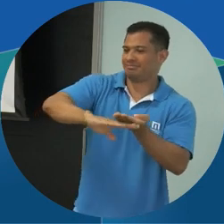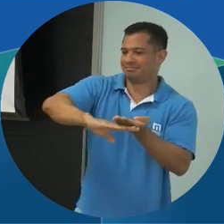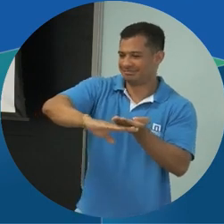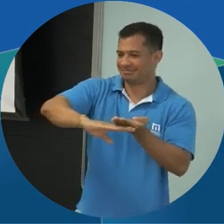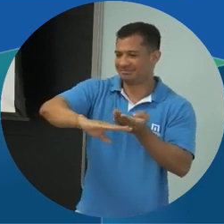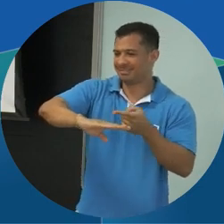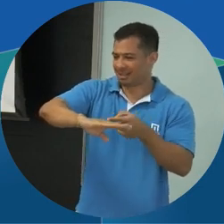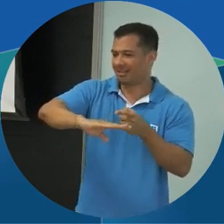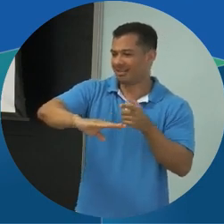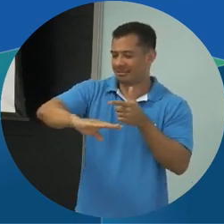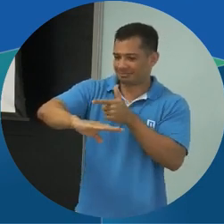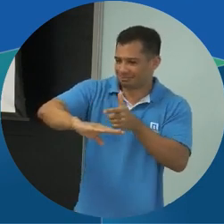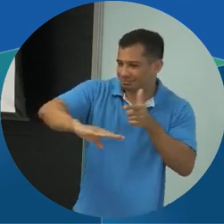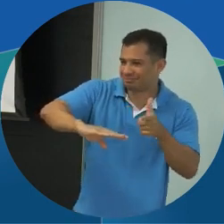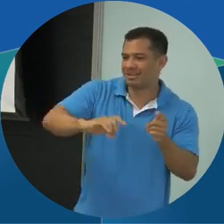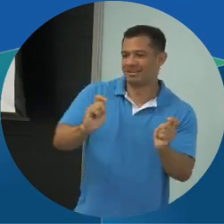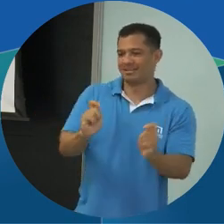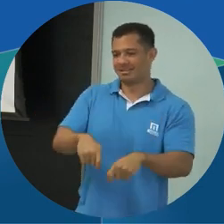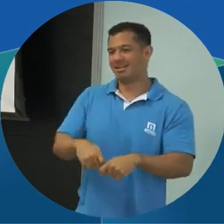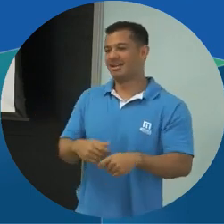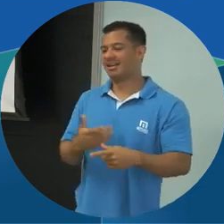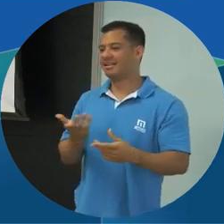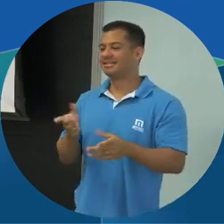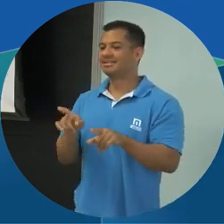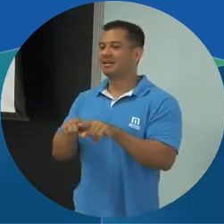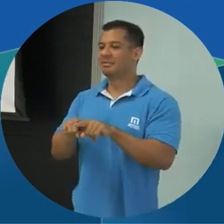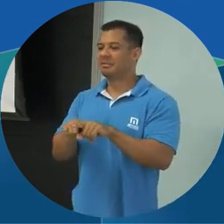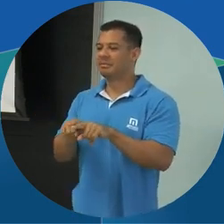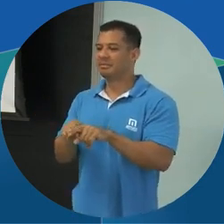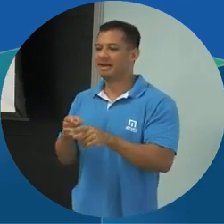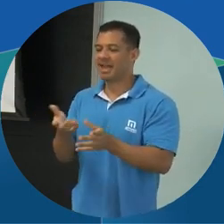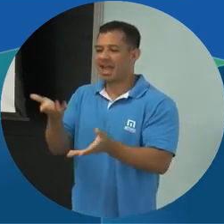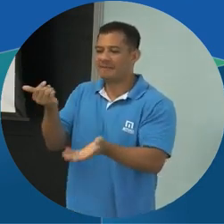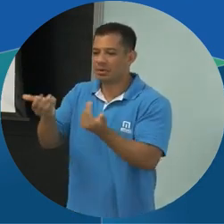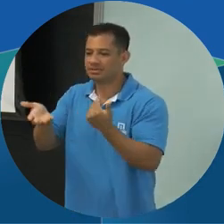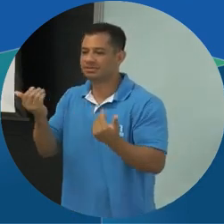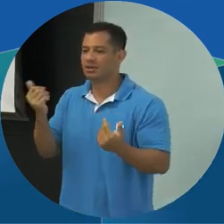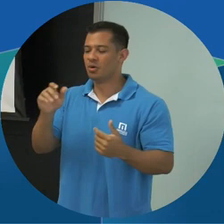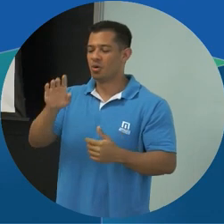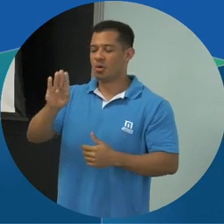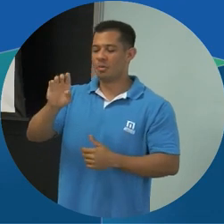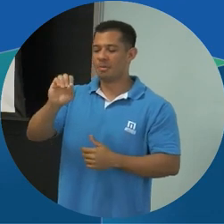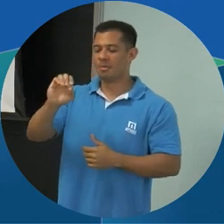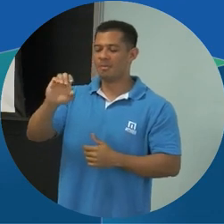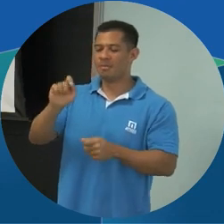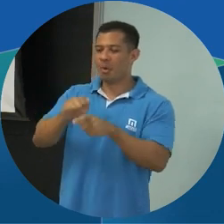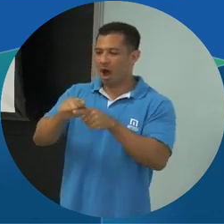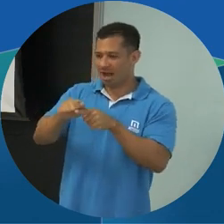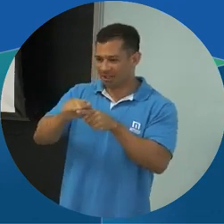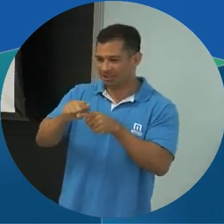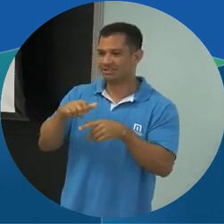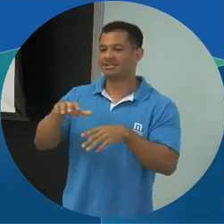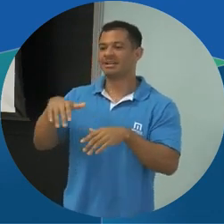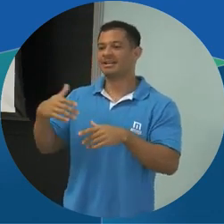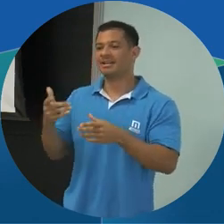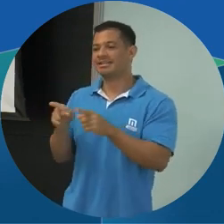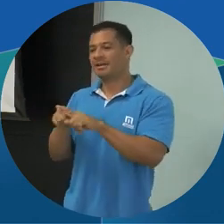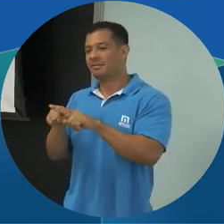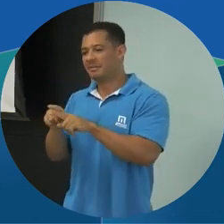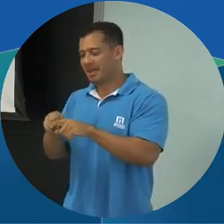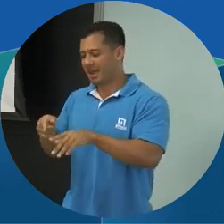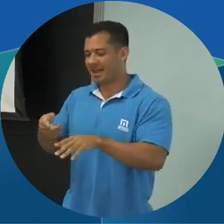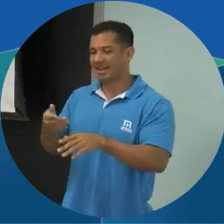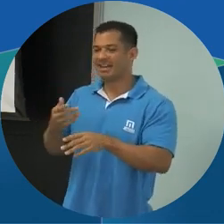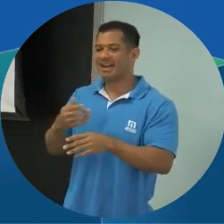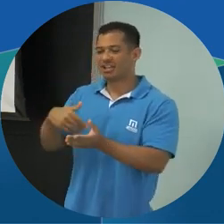só hidrodemolição, reparo de pista, mas eu posso fazer remoção de borracha, remoção de demarcação horizontal, remoção